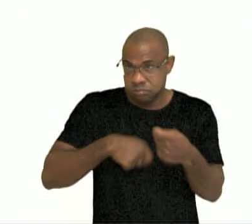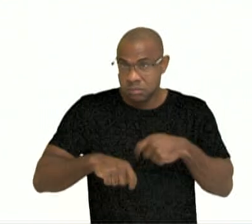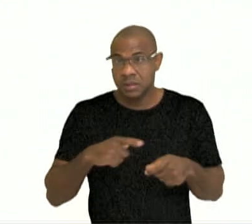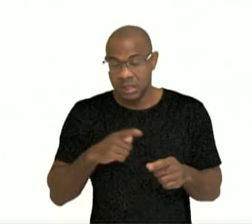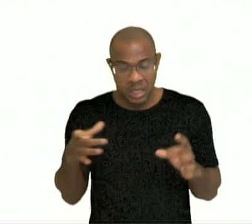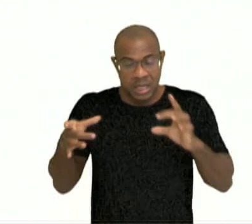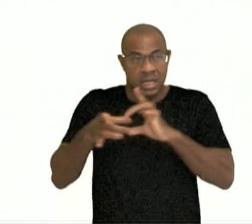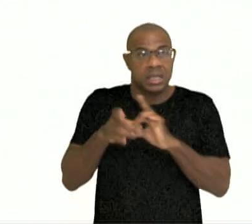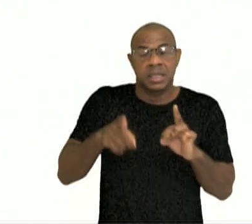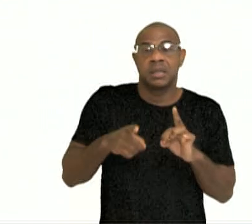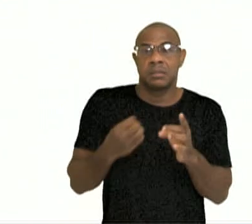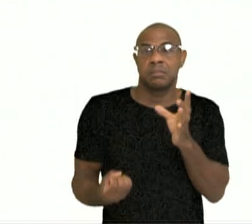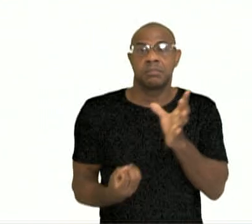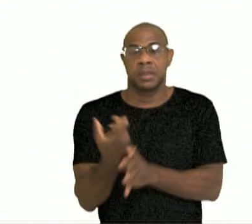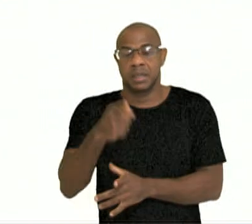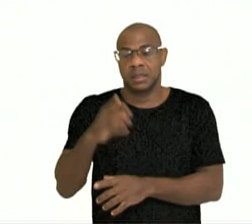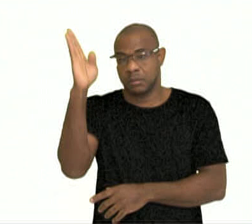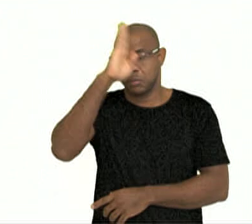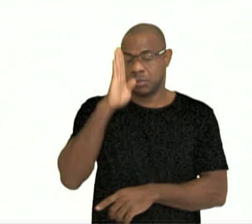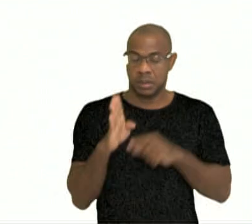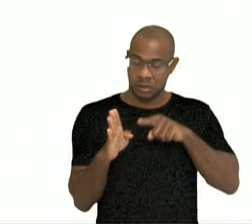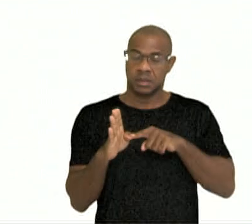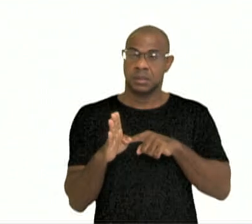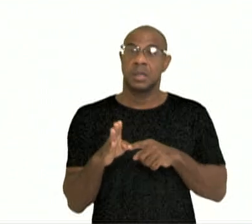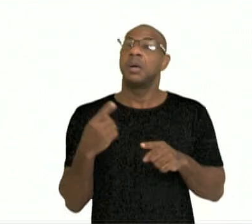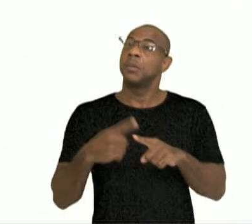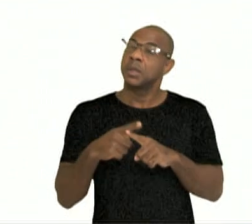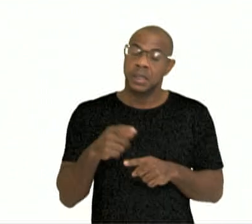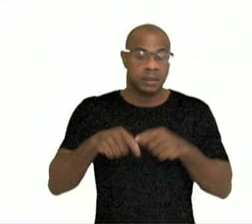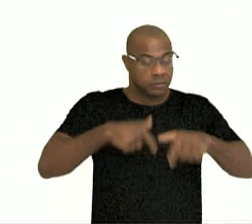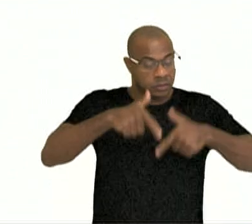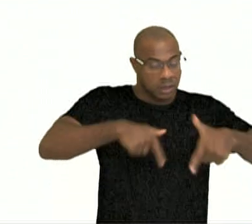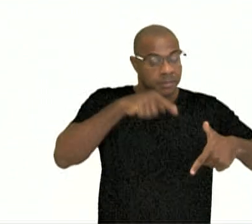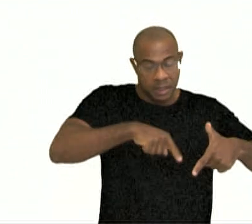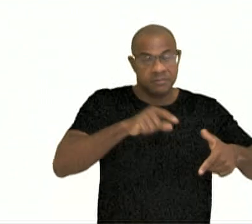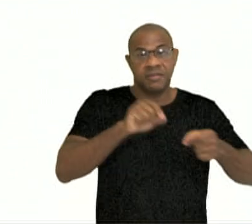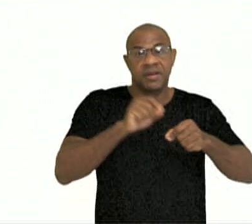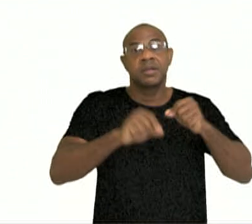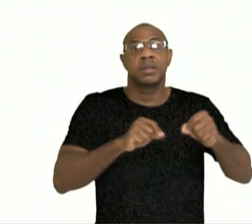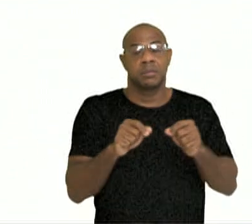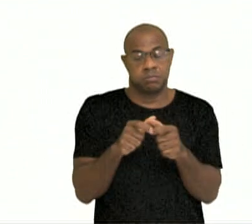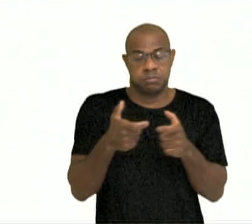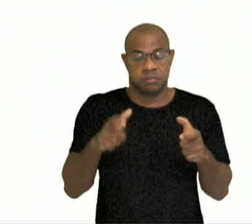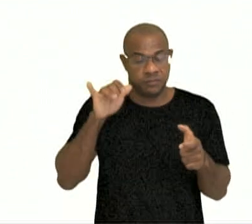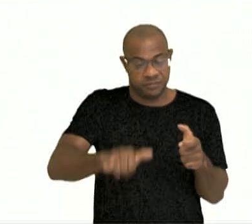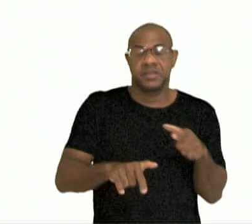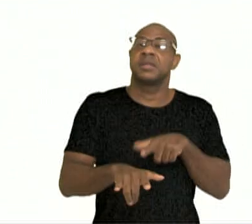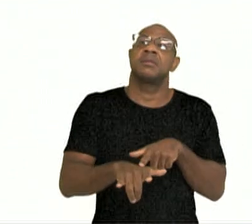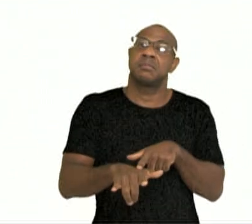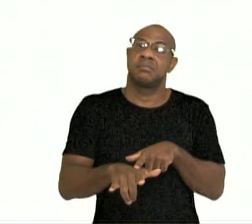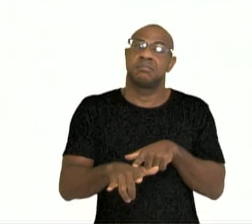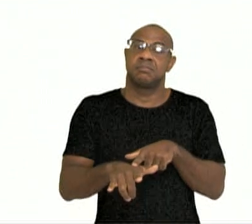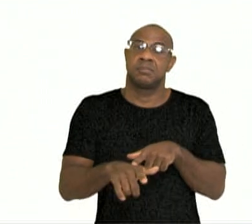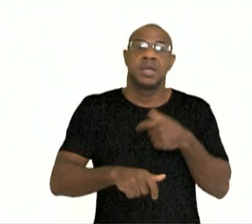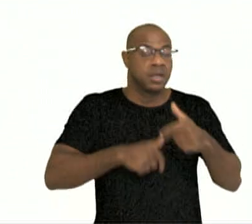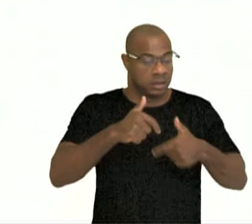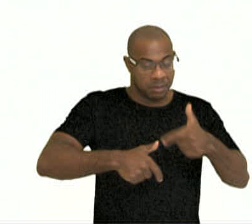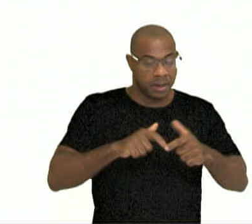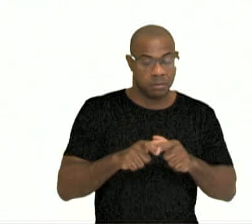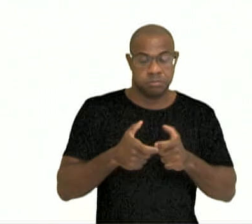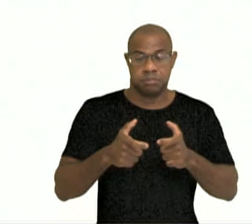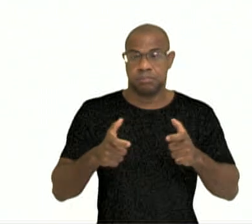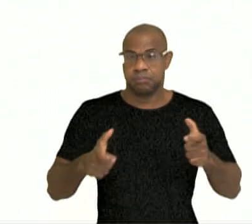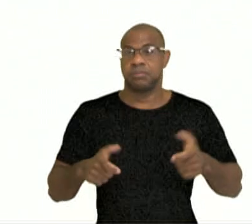estão ligadas à formação do Brasil? Porque são elas que vão fazer com que eles se fixem e explorem